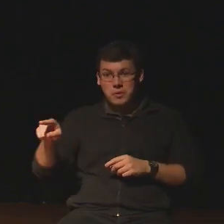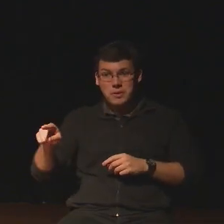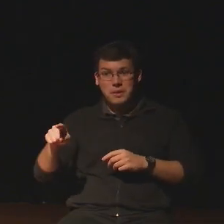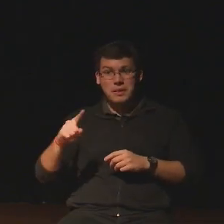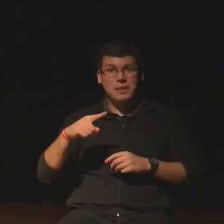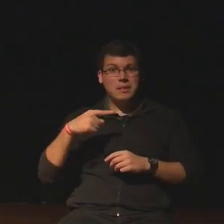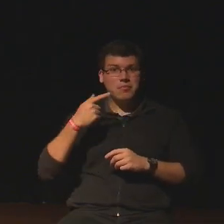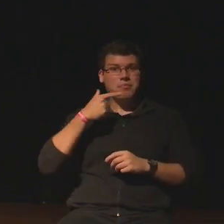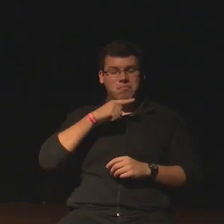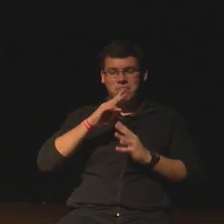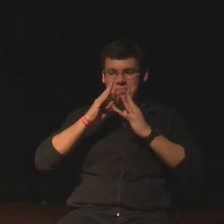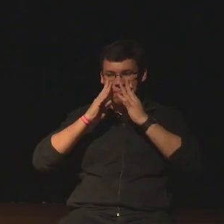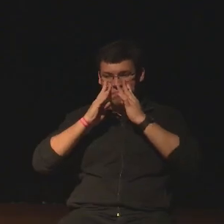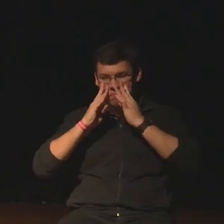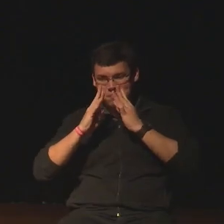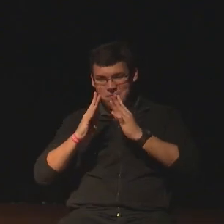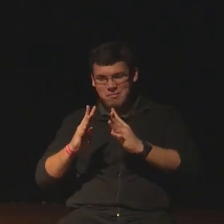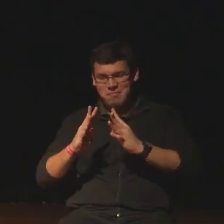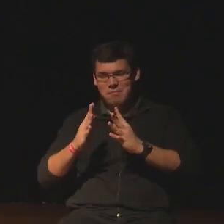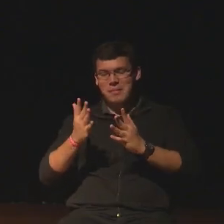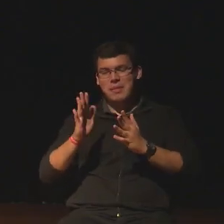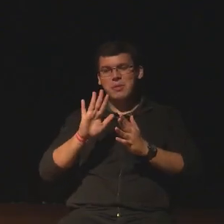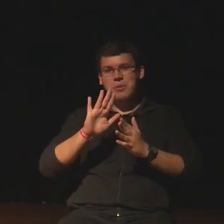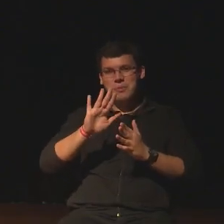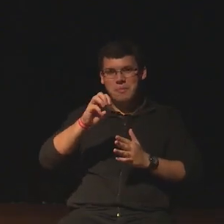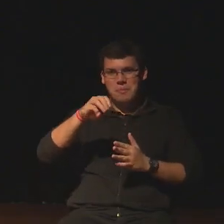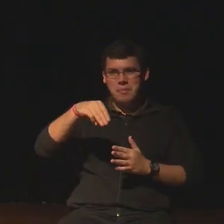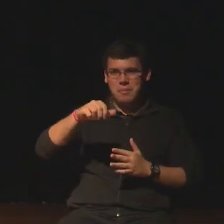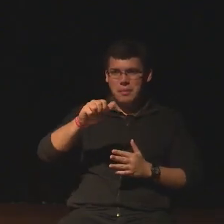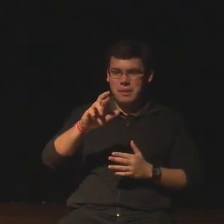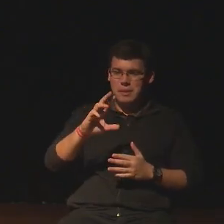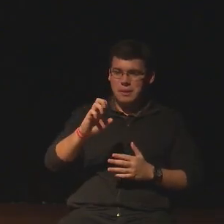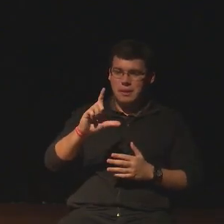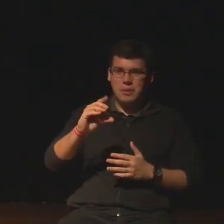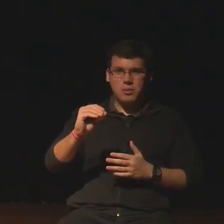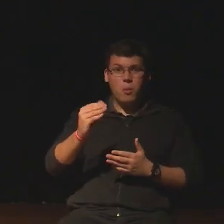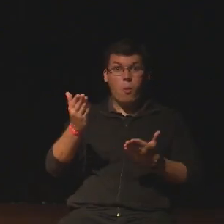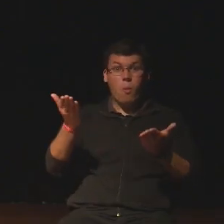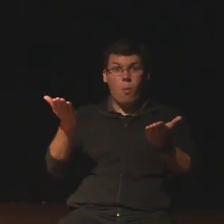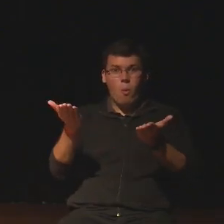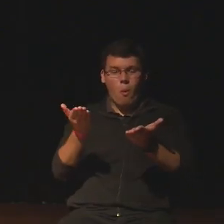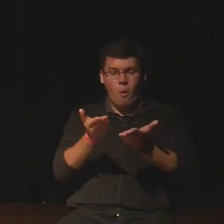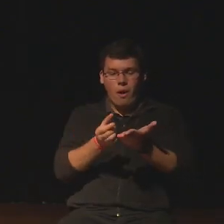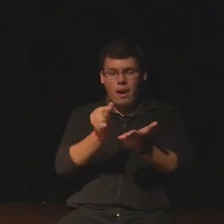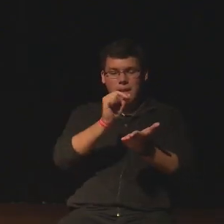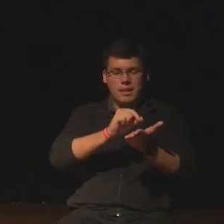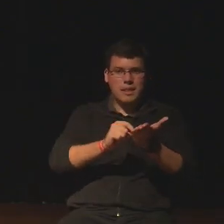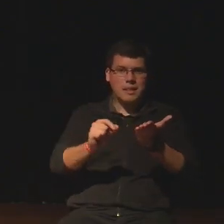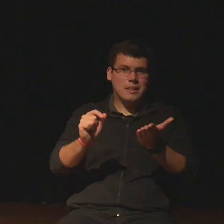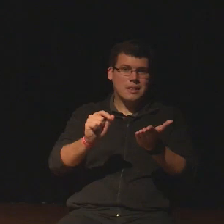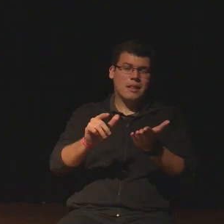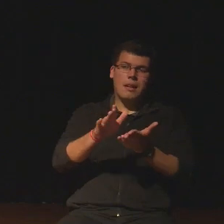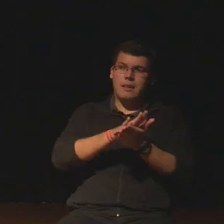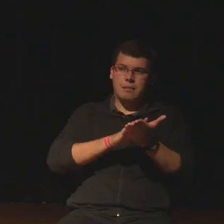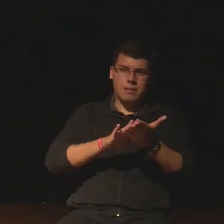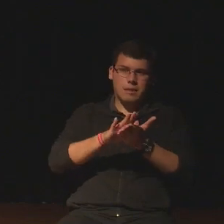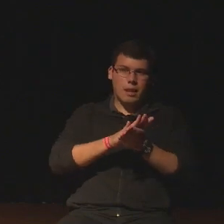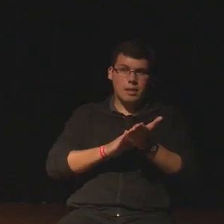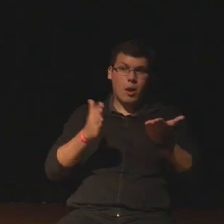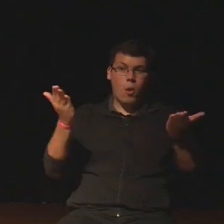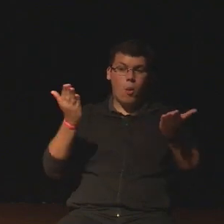partida, Marcelo, a gente não vai assinar nada hoje. A gente veio aqui para escutar vocês, para conseguir entender esse